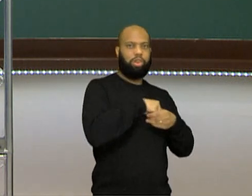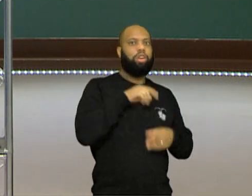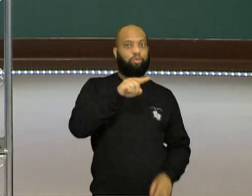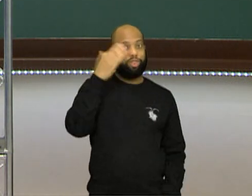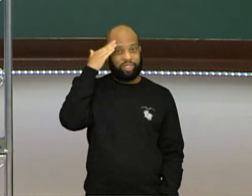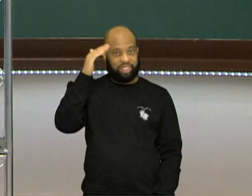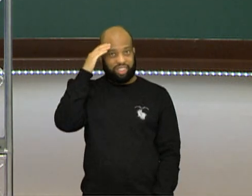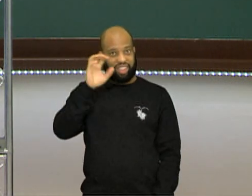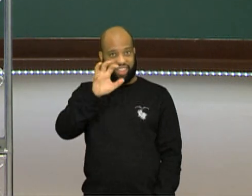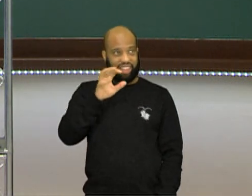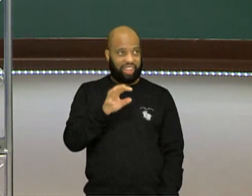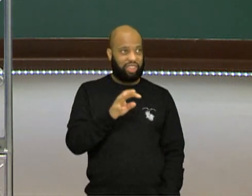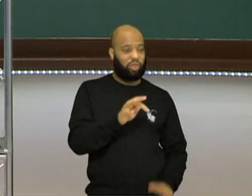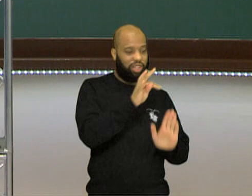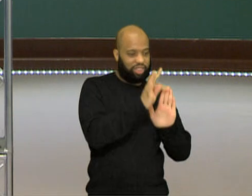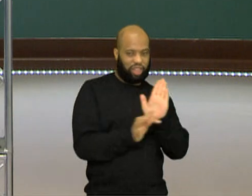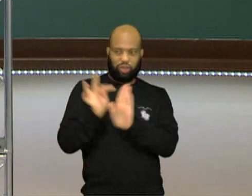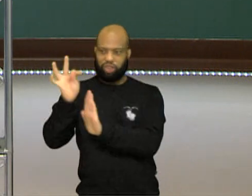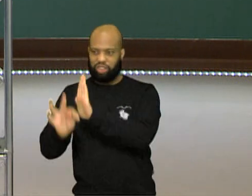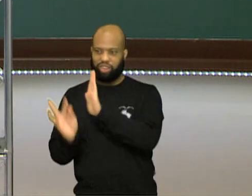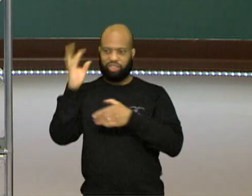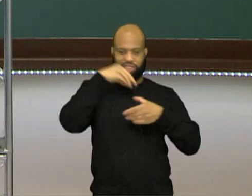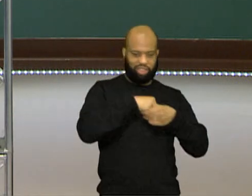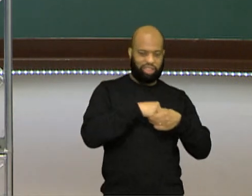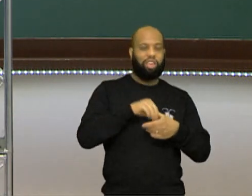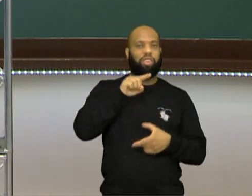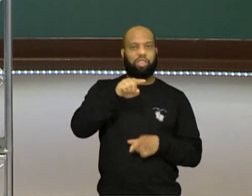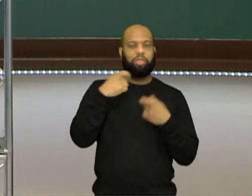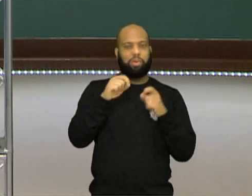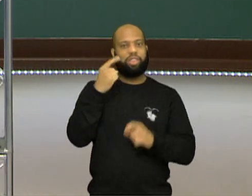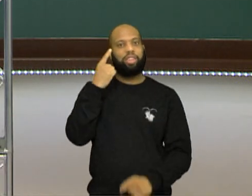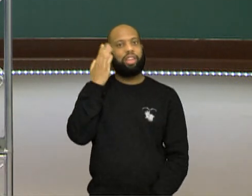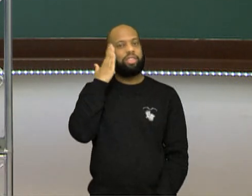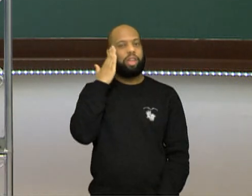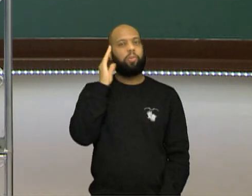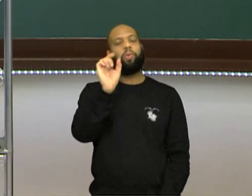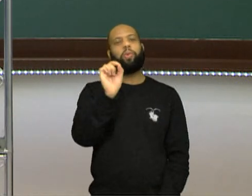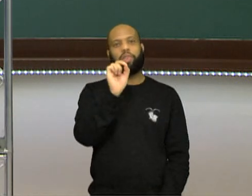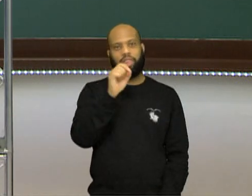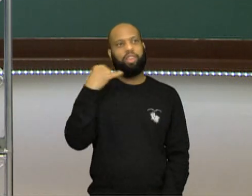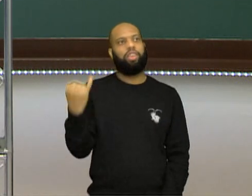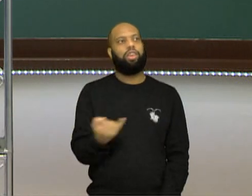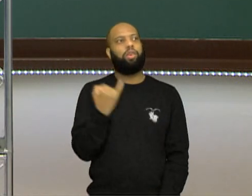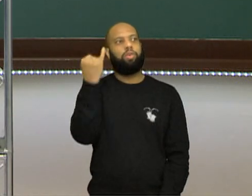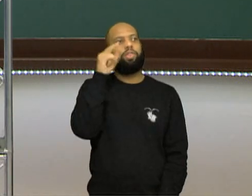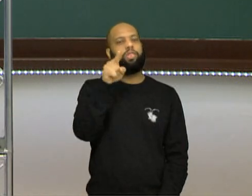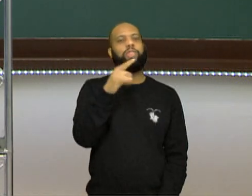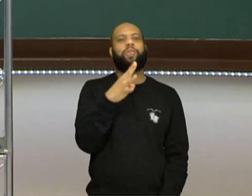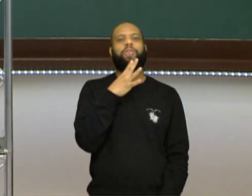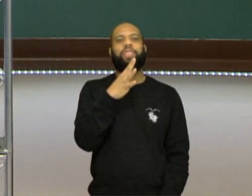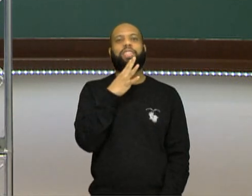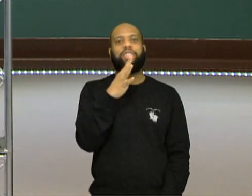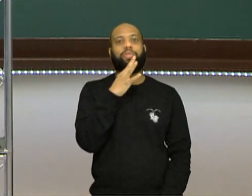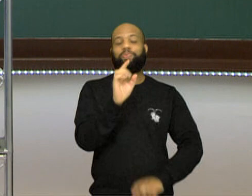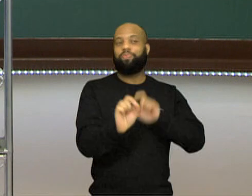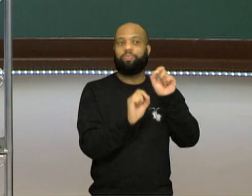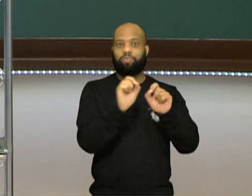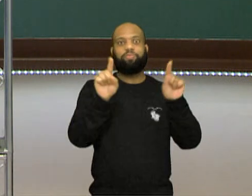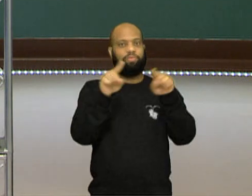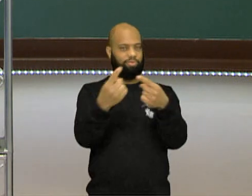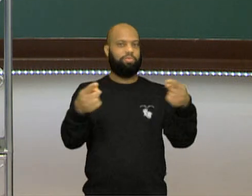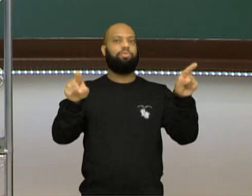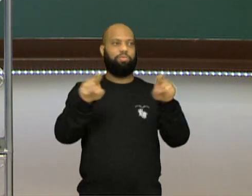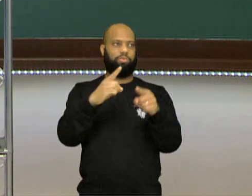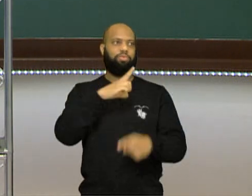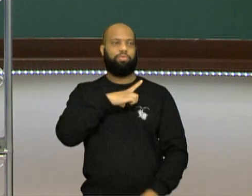essa intertextualidade, você precisa saber, você precisa conhecer uma